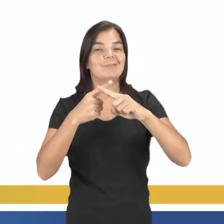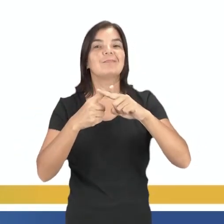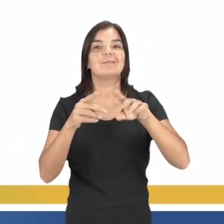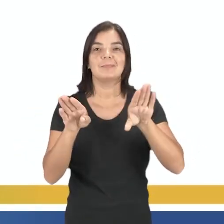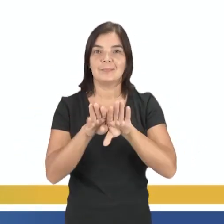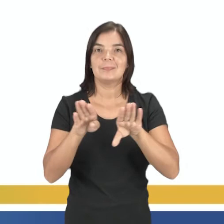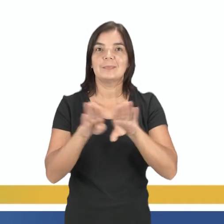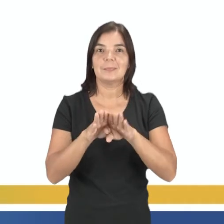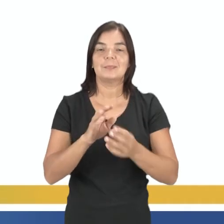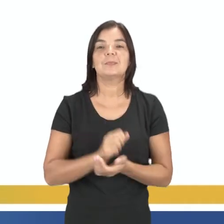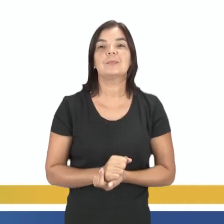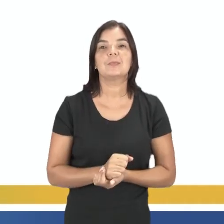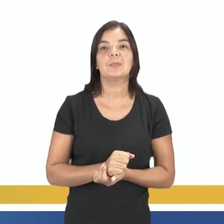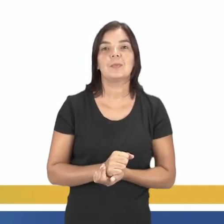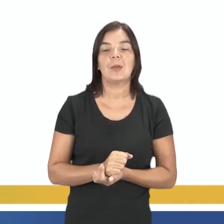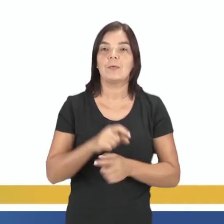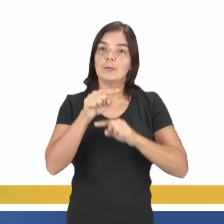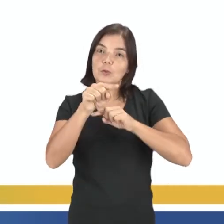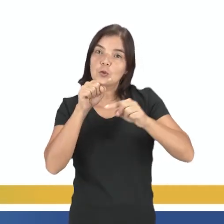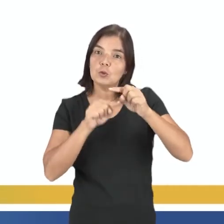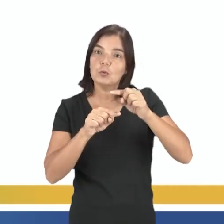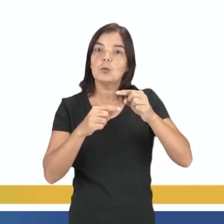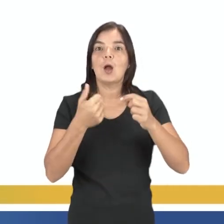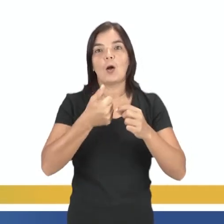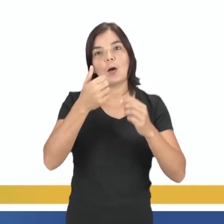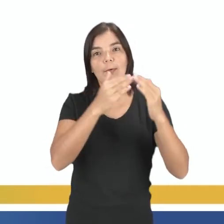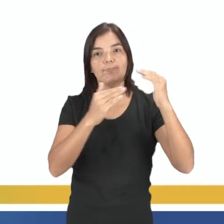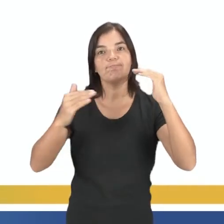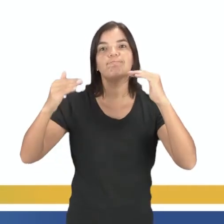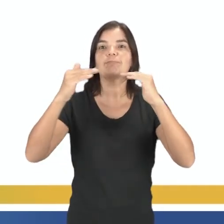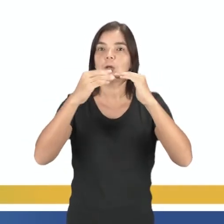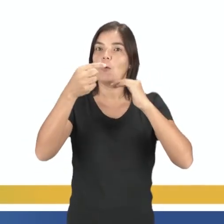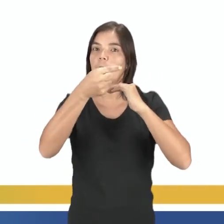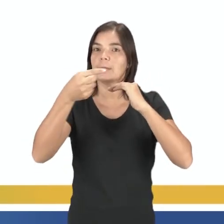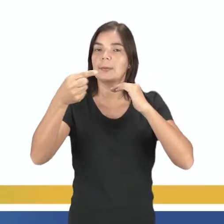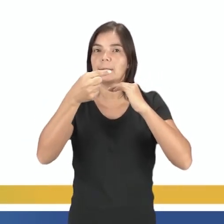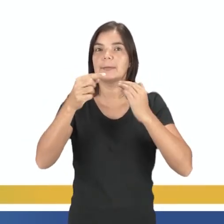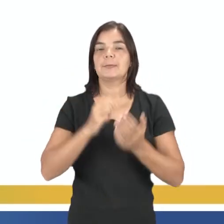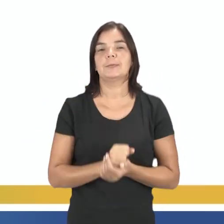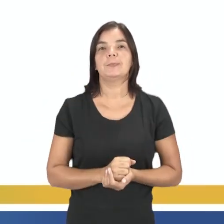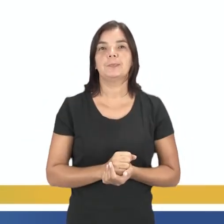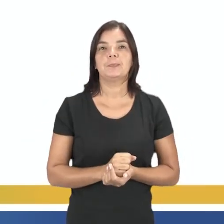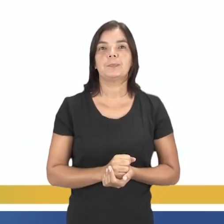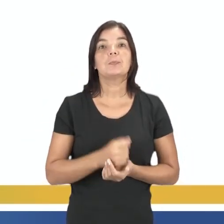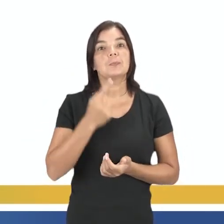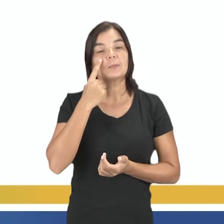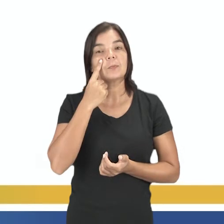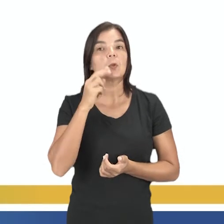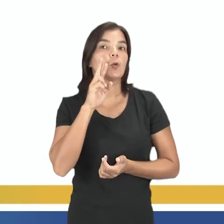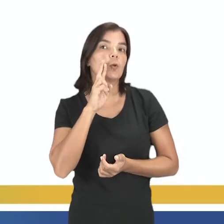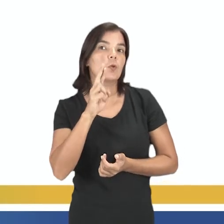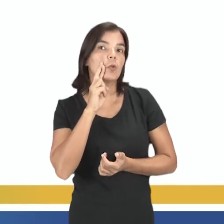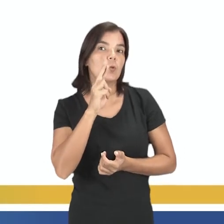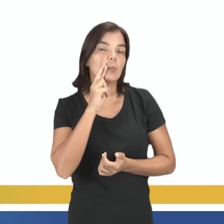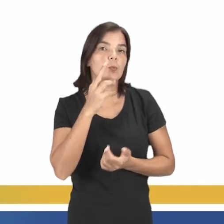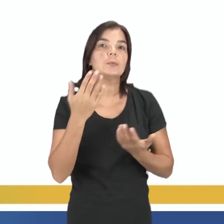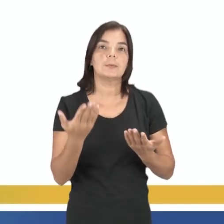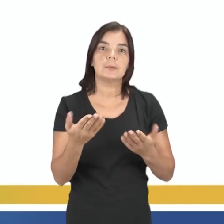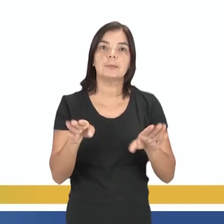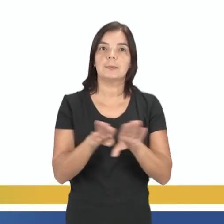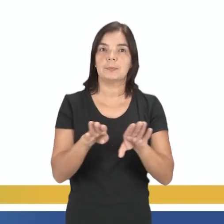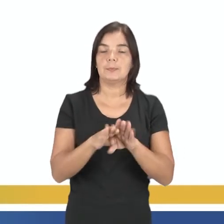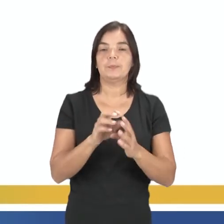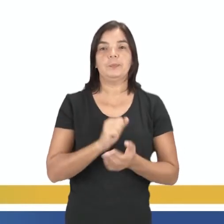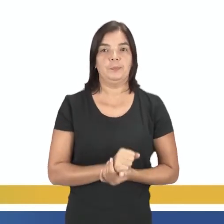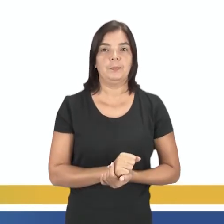de sinal. Ele estava positivo e agora ele vai ficar negativo. E aí é só você resolver essa potência que está ao